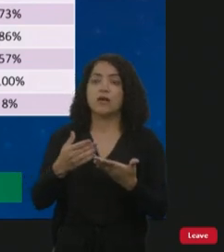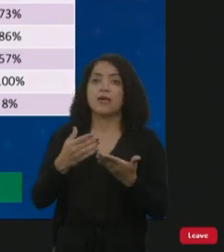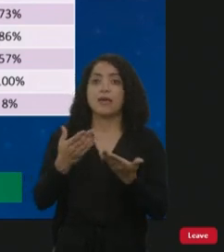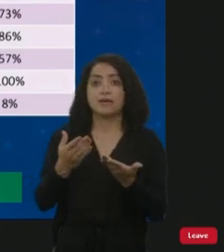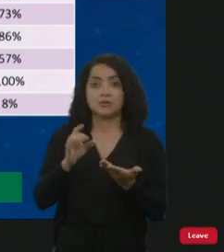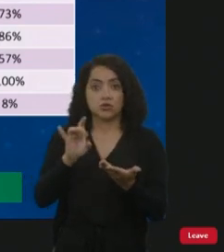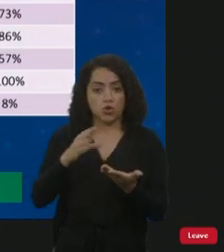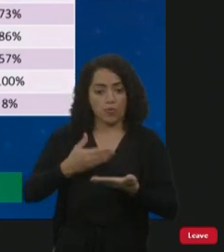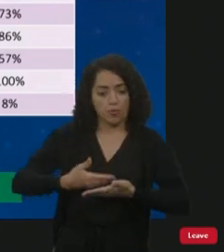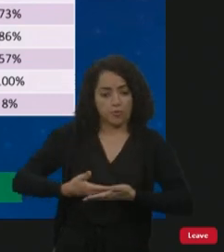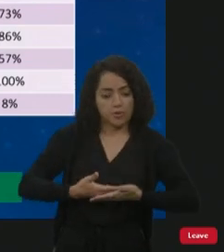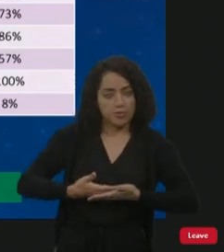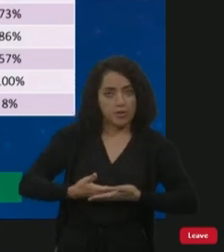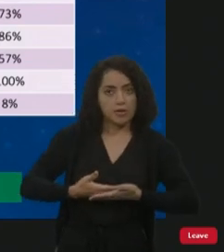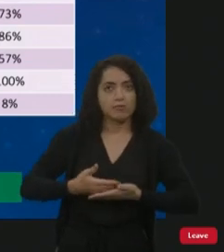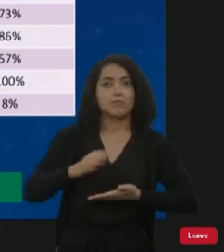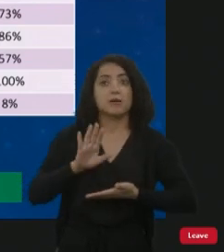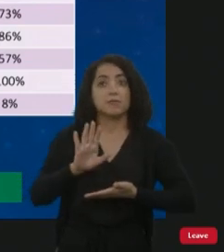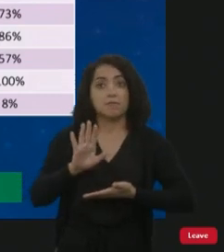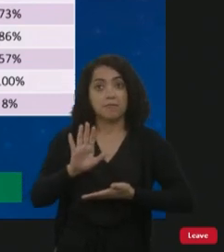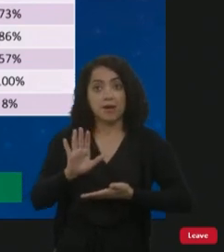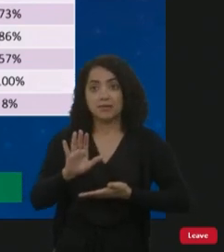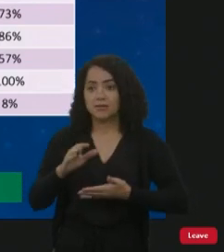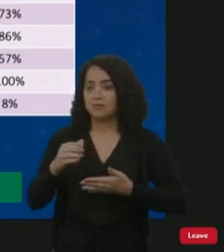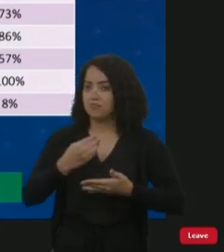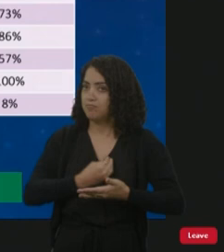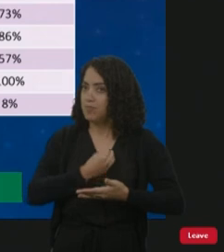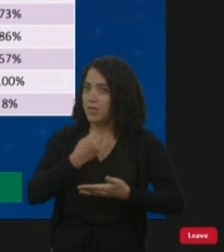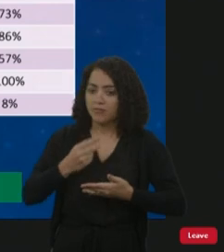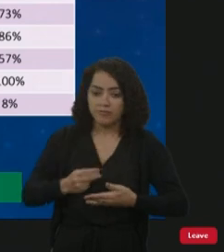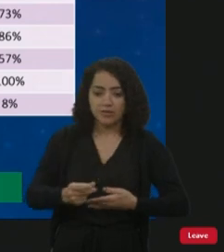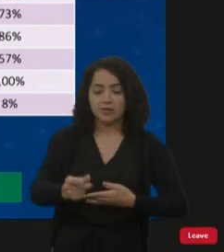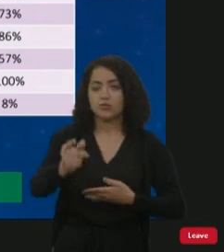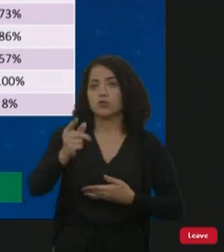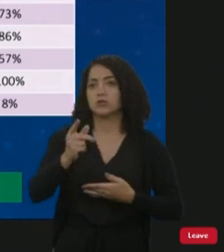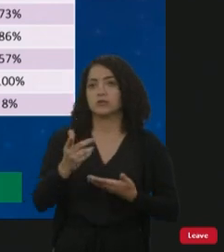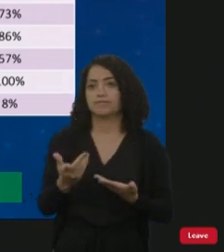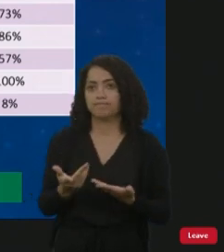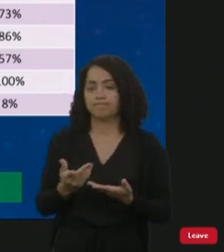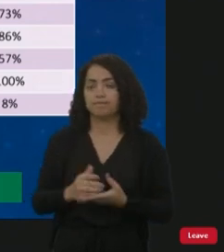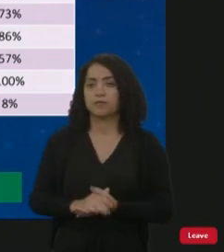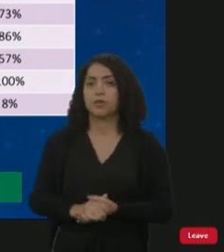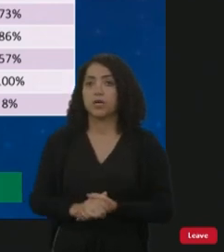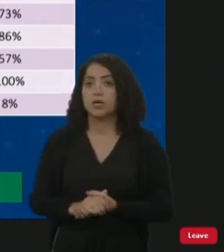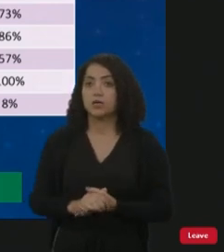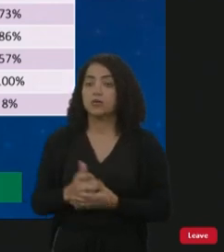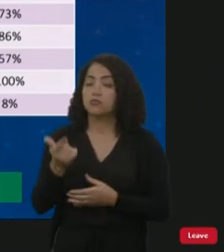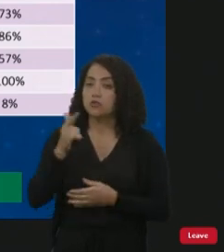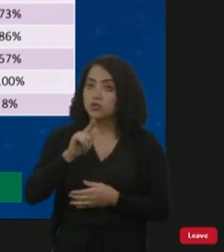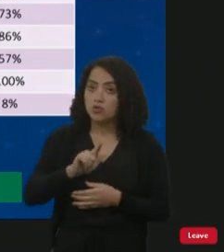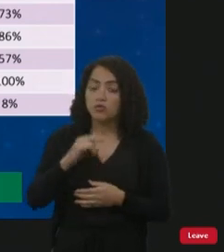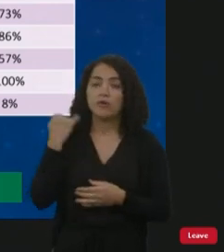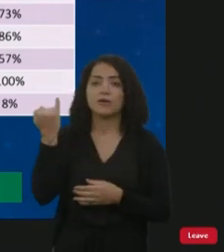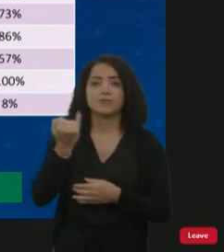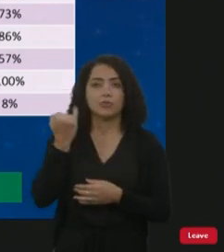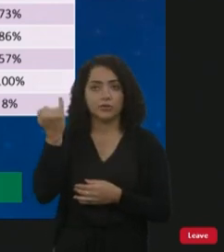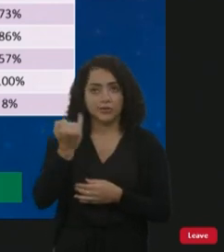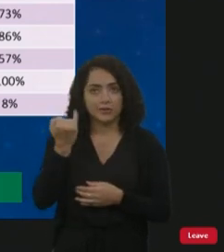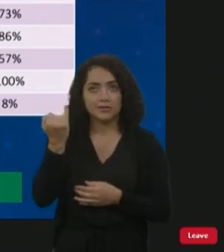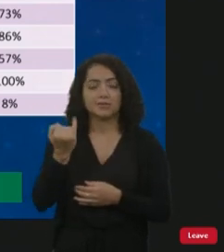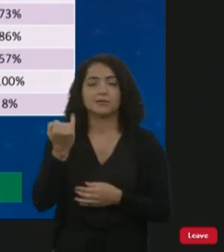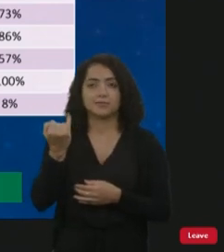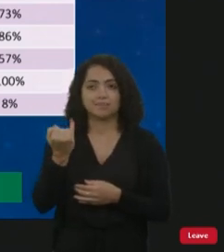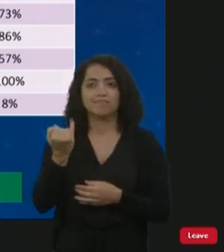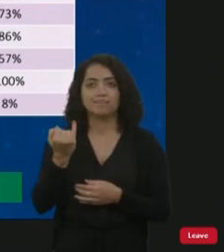mas serve sim para o indivíduo, para a vida toda. Tá? Então, aí reforço mais uma vez a importância dela para a